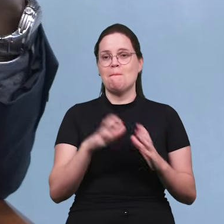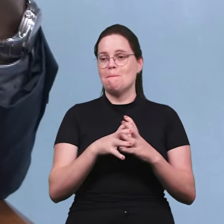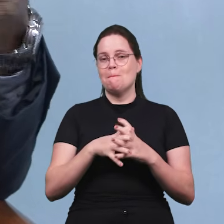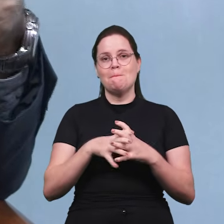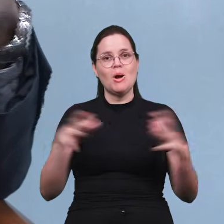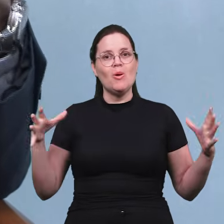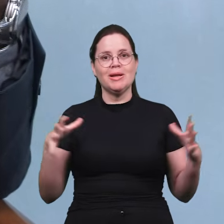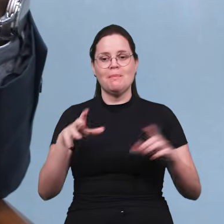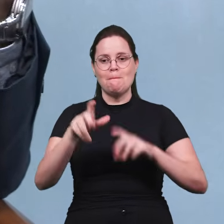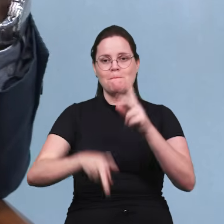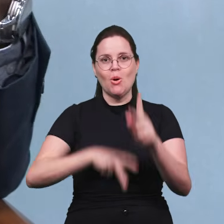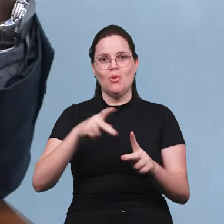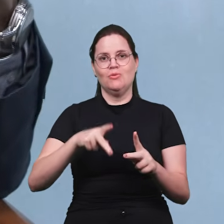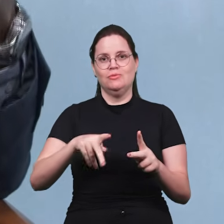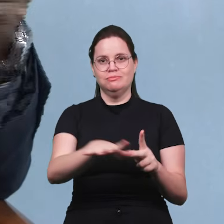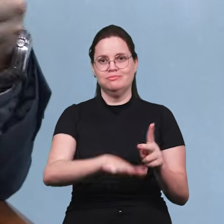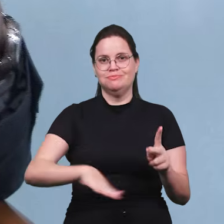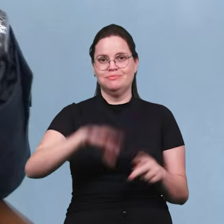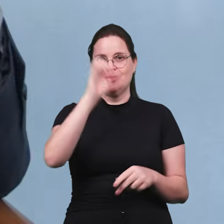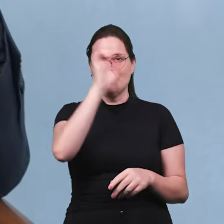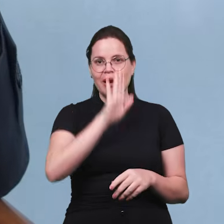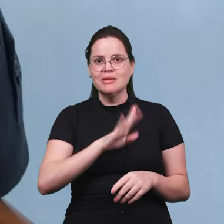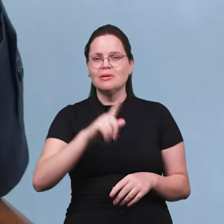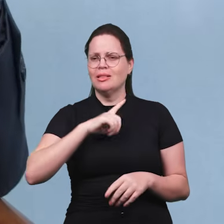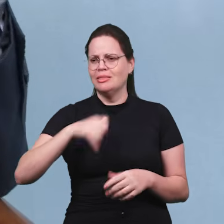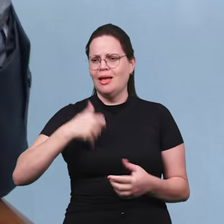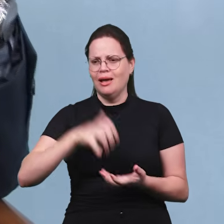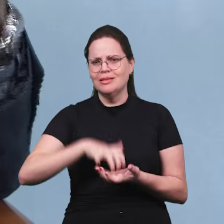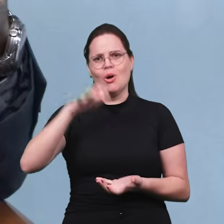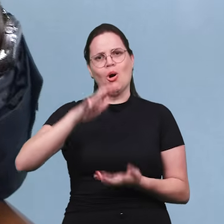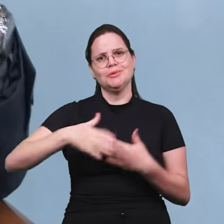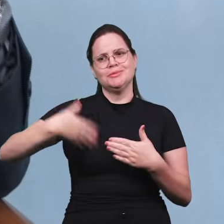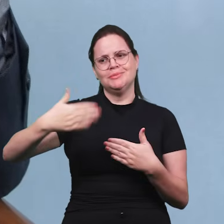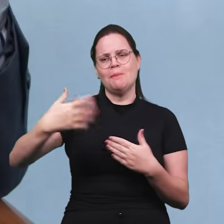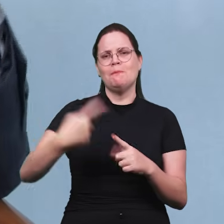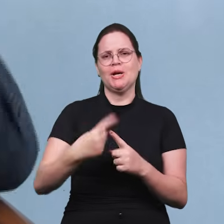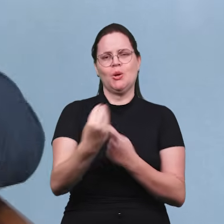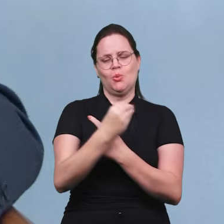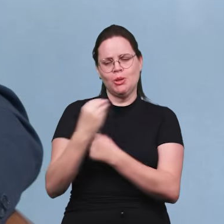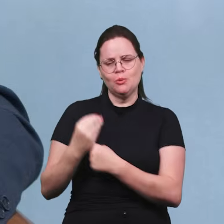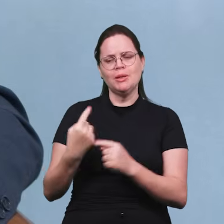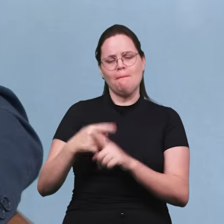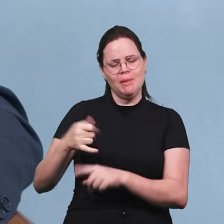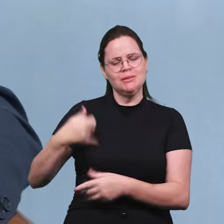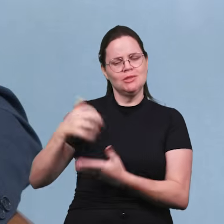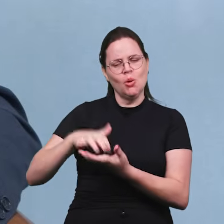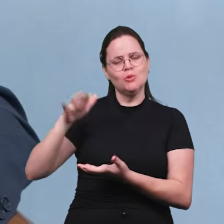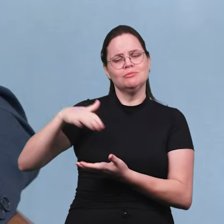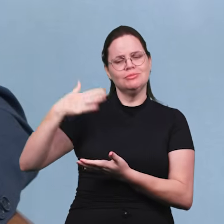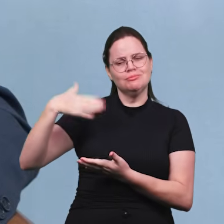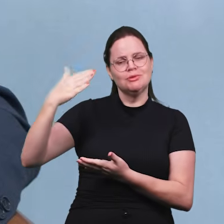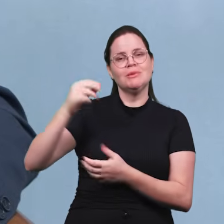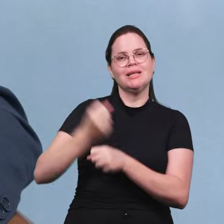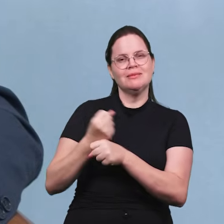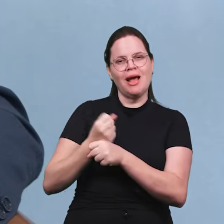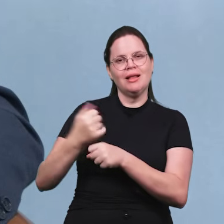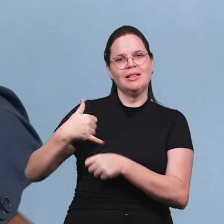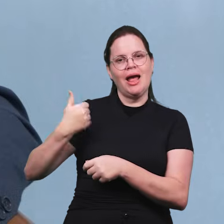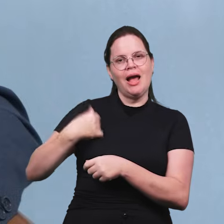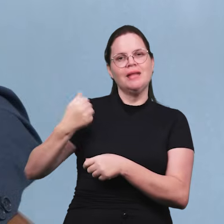o cuidado, todo mundo está se cuidando mais, a população vai se envelhecendo e nós hoje, dentro